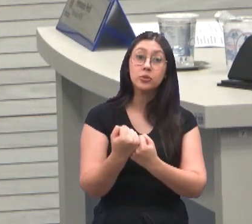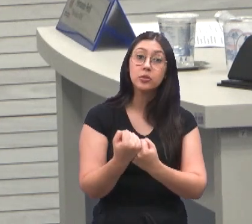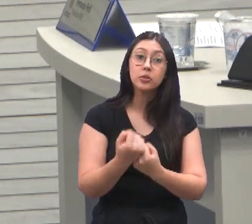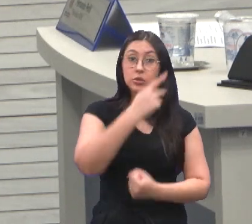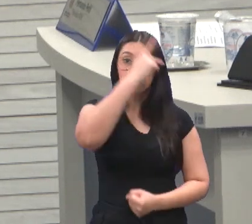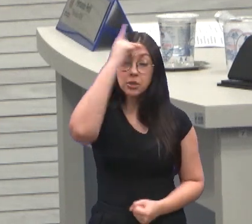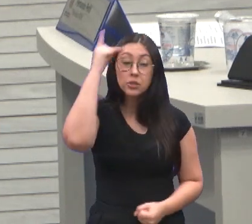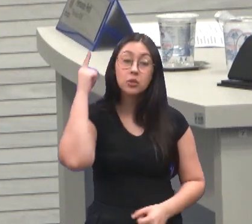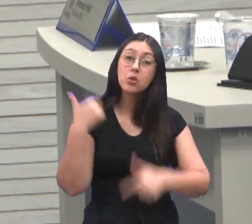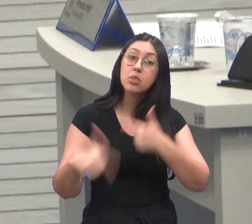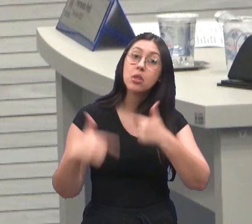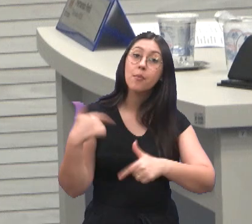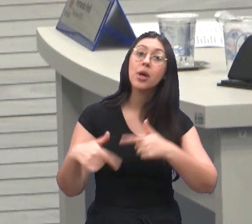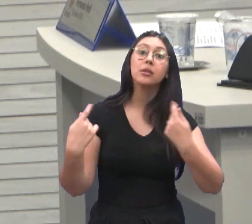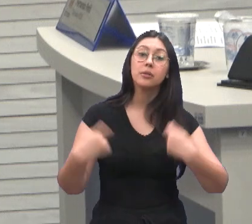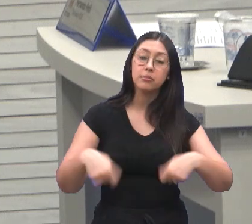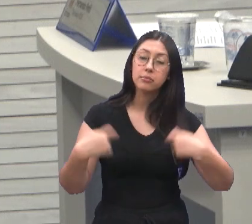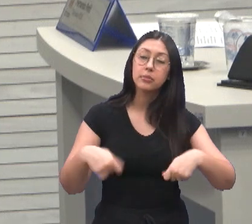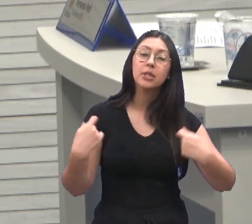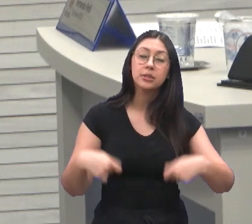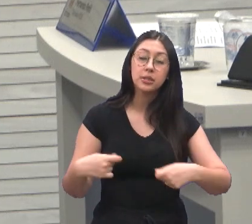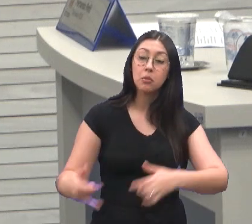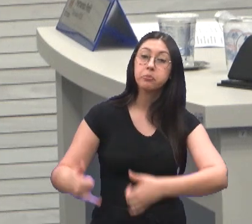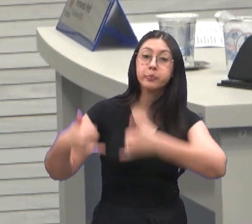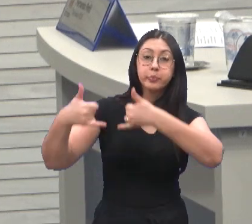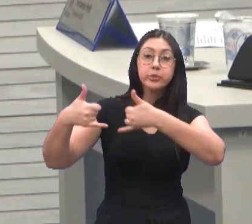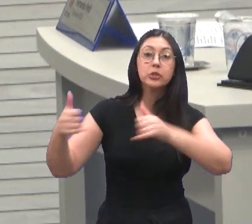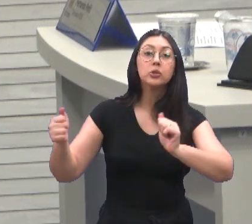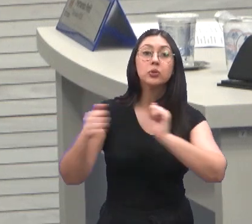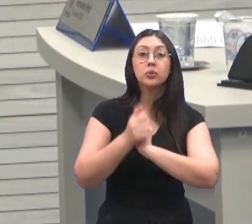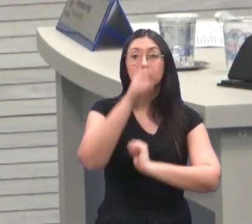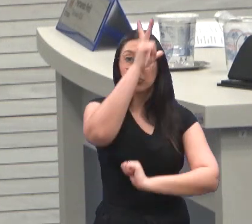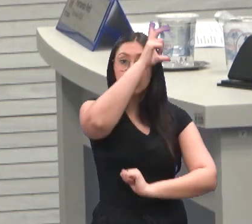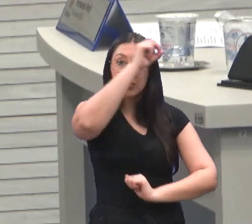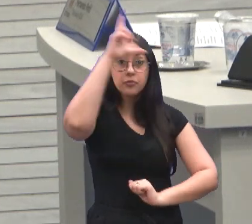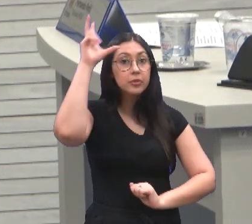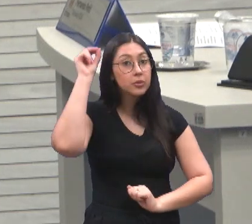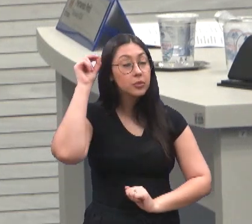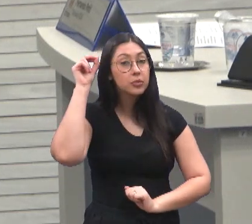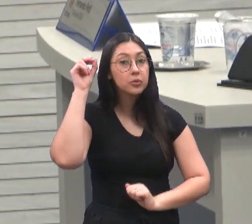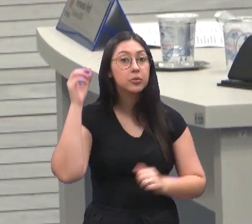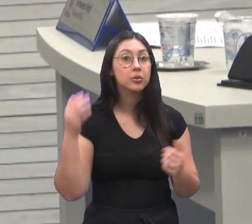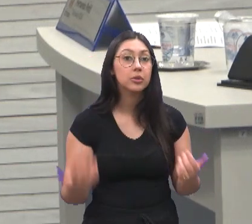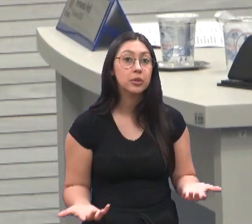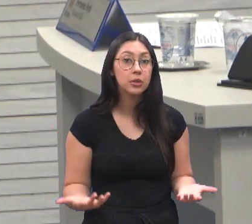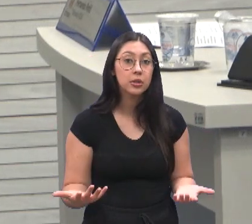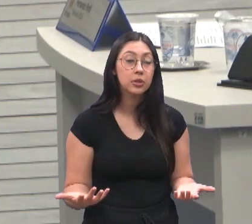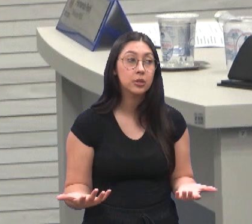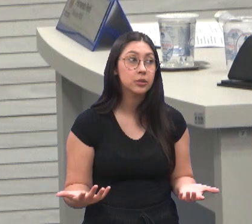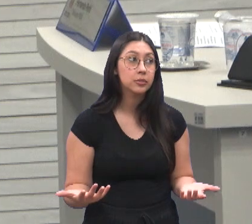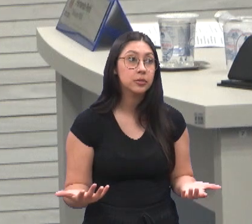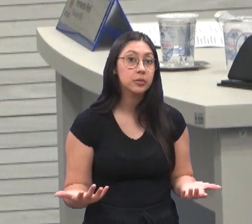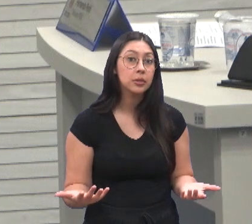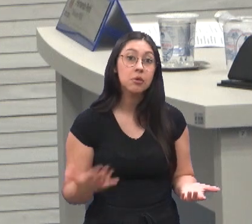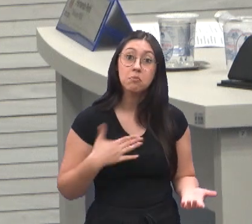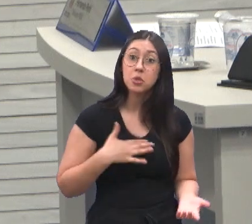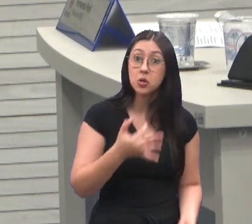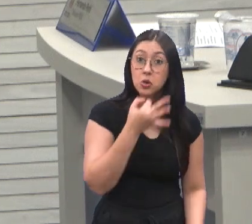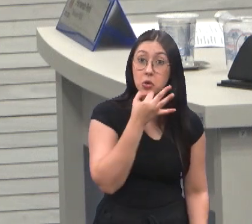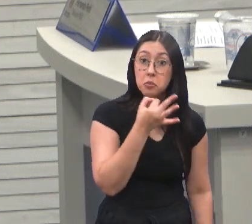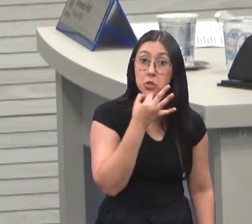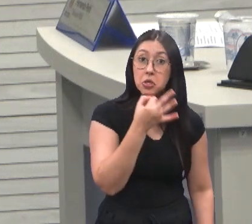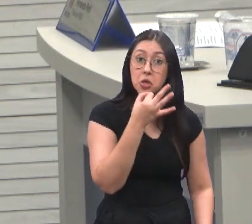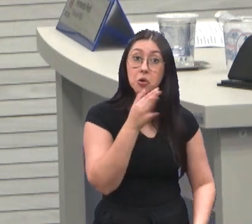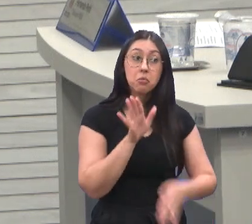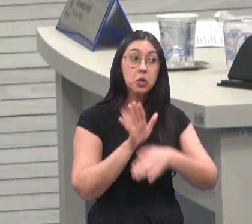esse trabalho e que precisam tanto desse canal importante junto à Prefeitura. Então, fica aqui a minha opinião para